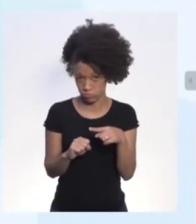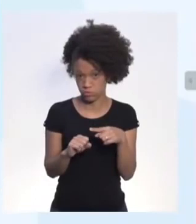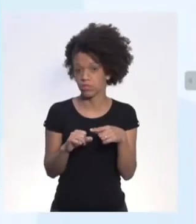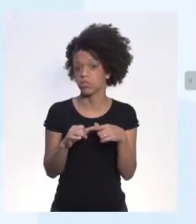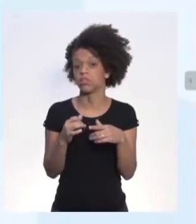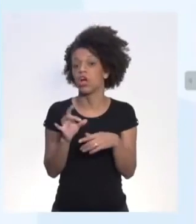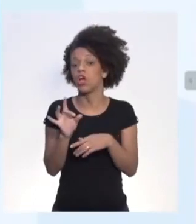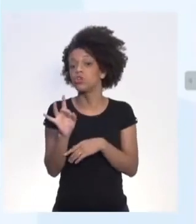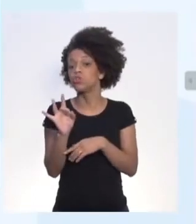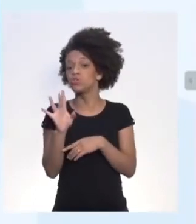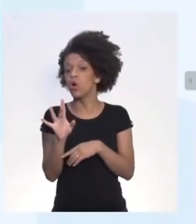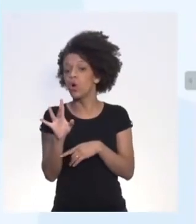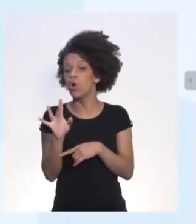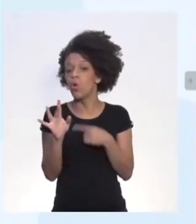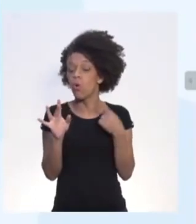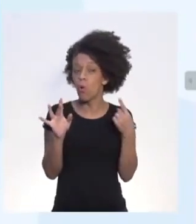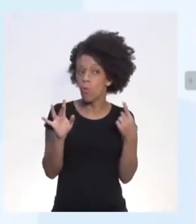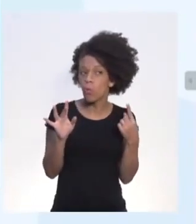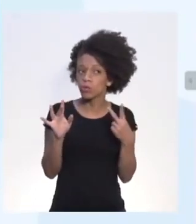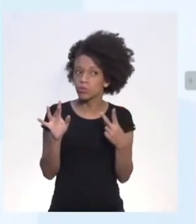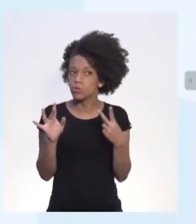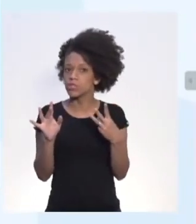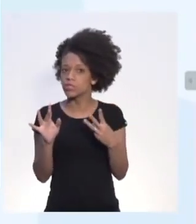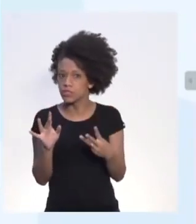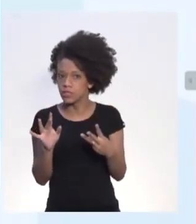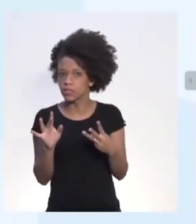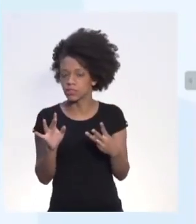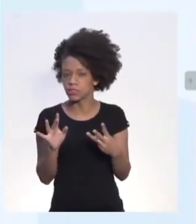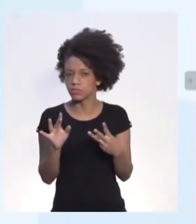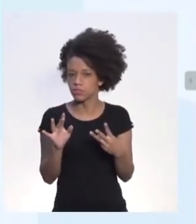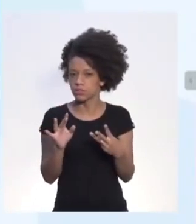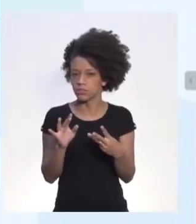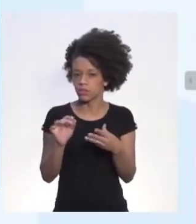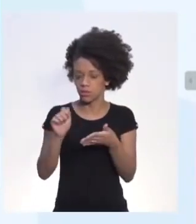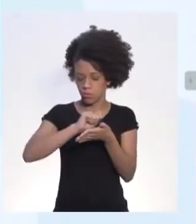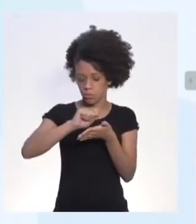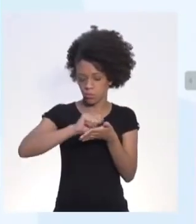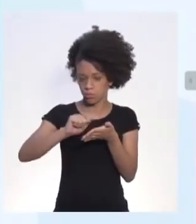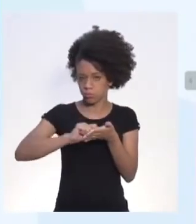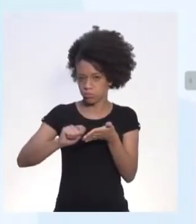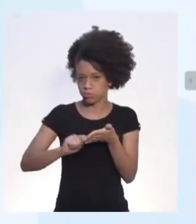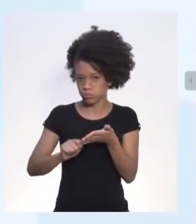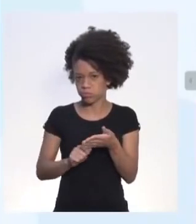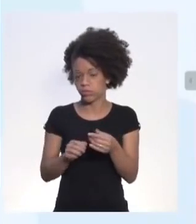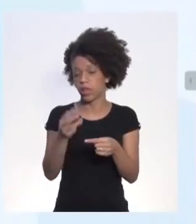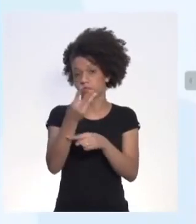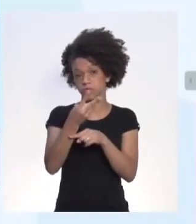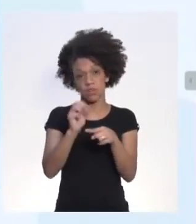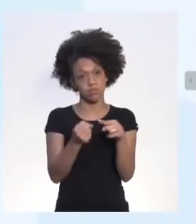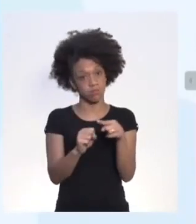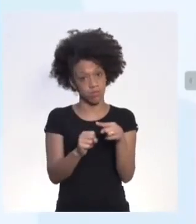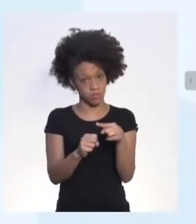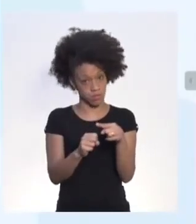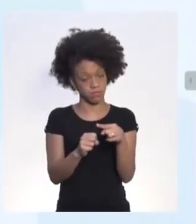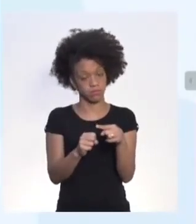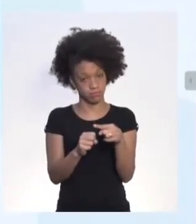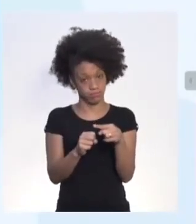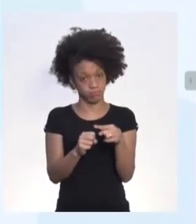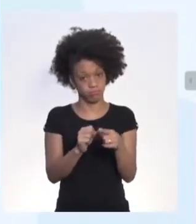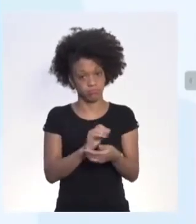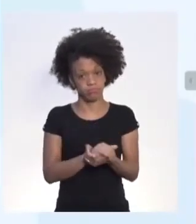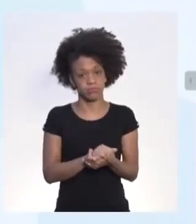peguei apenas, ó, 1, 2, 3. Já até coloquei aí a fração para vocês de 3